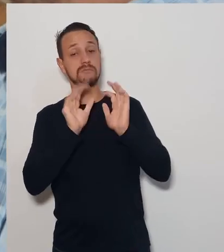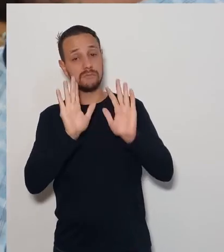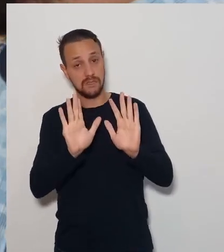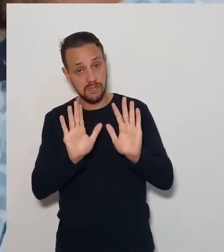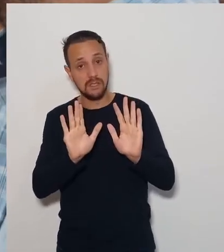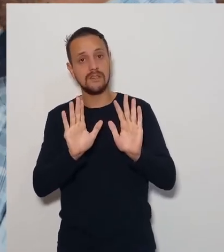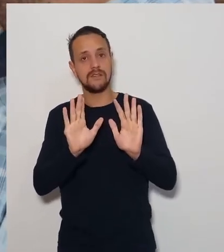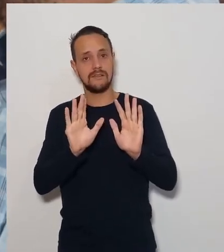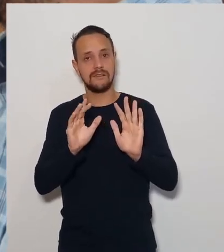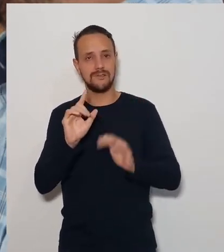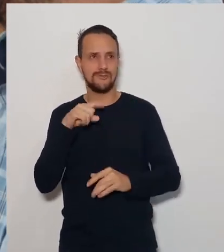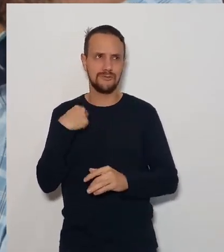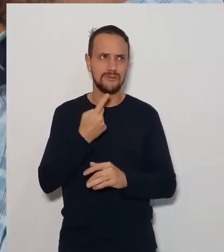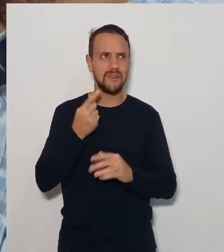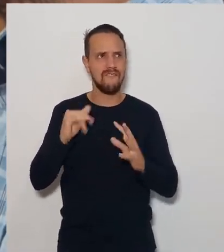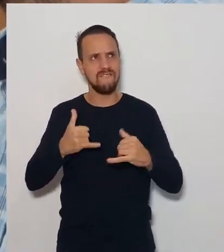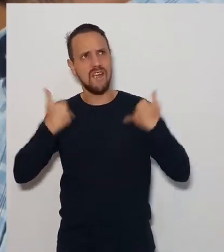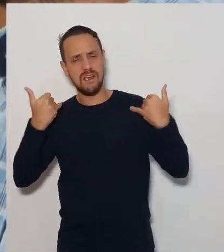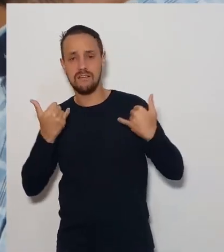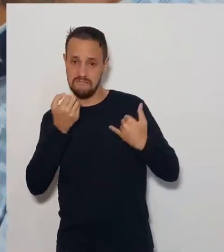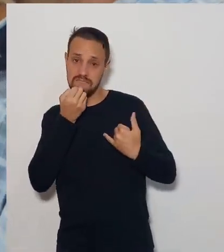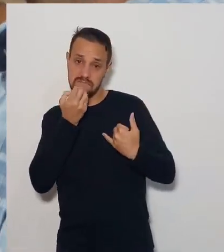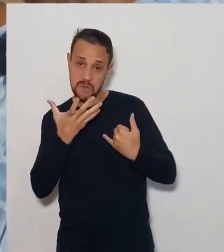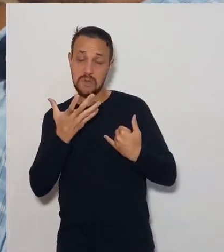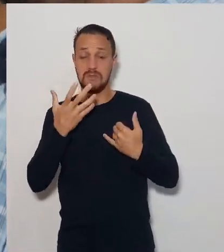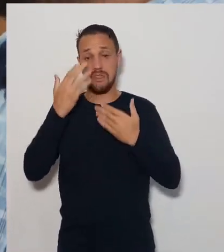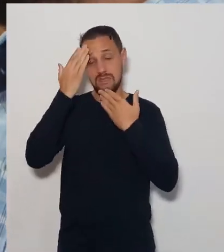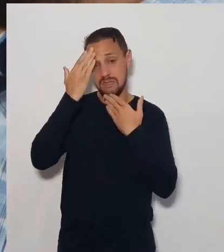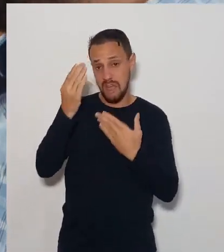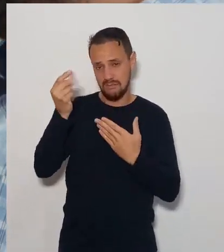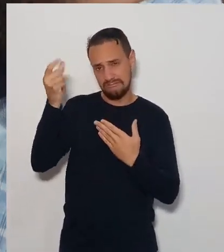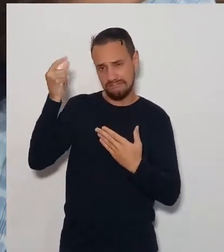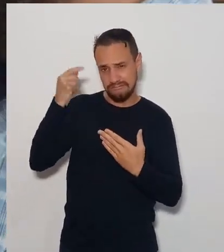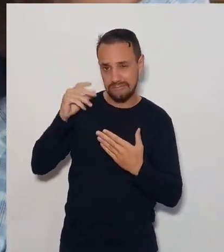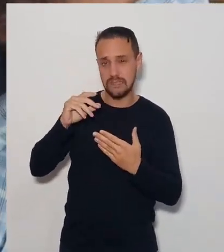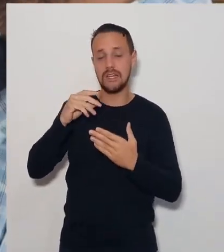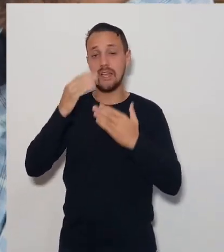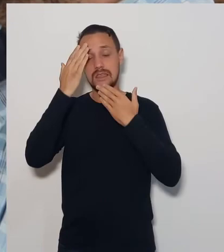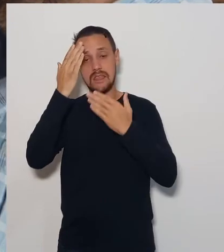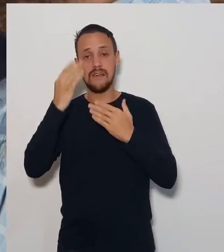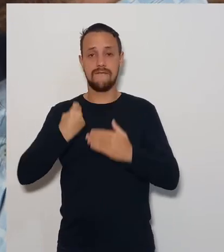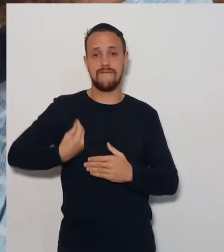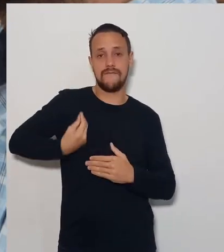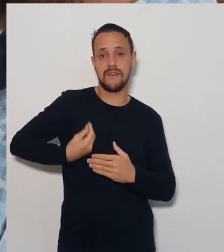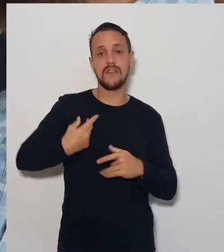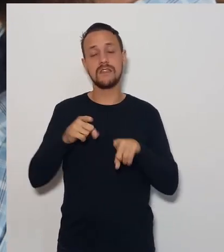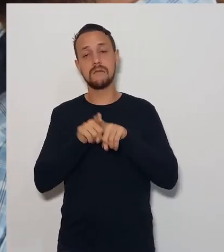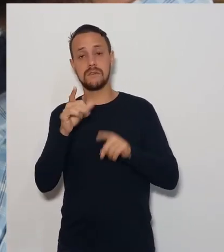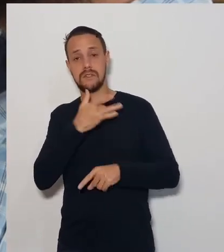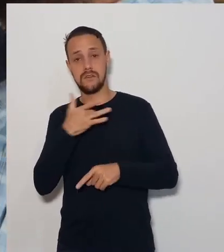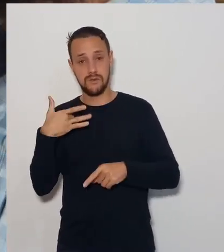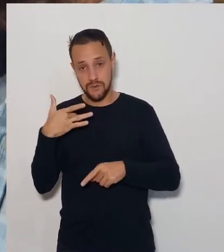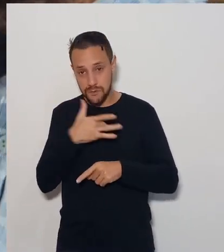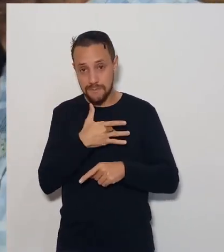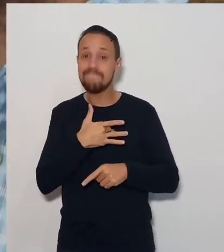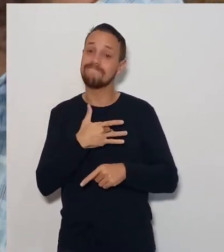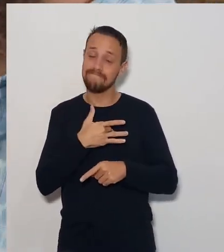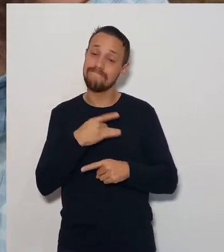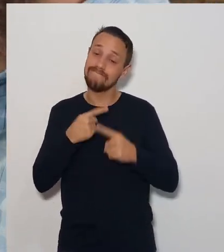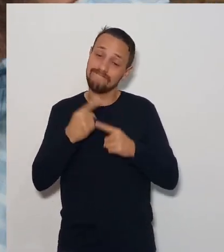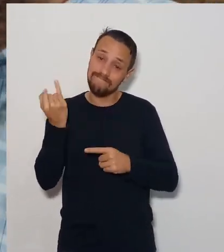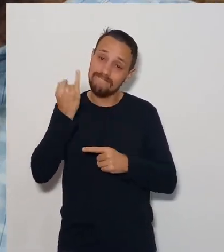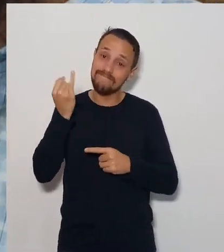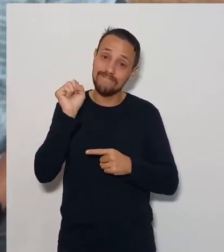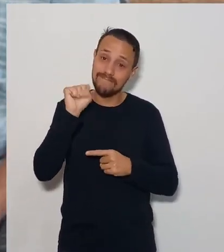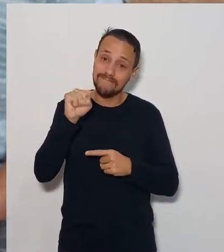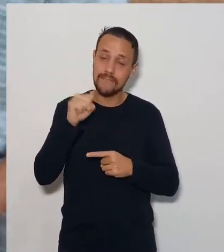mesmo assim, nós tivemos aquela festa, foi um momento bom. Nós agradecemos pela vida, pela saúde, né, tchão? Que é o que